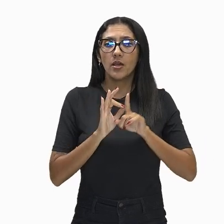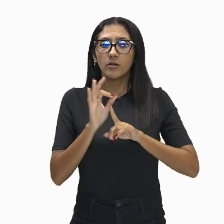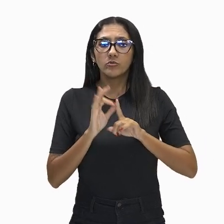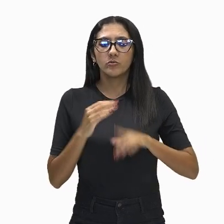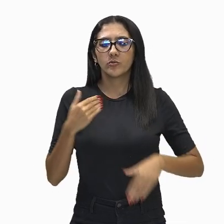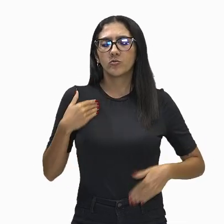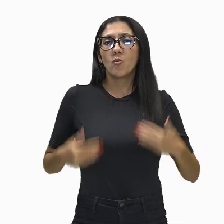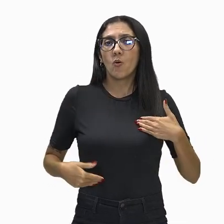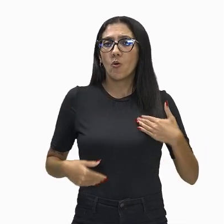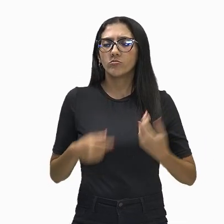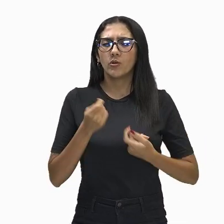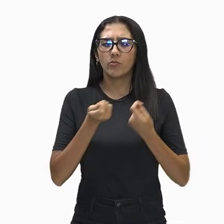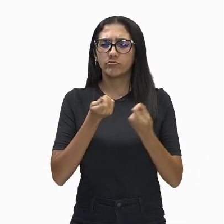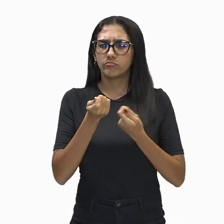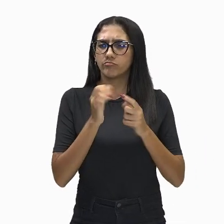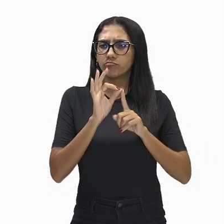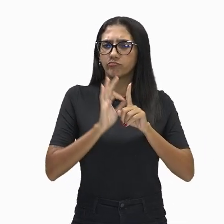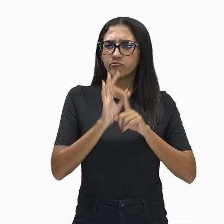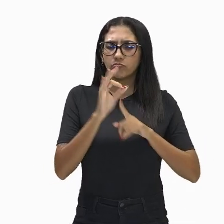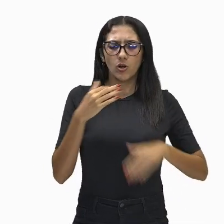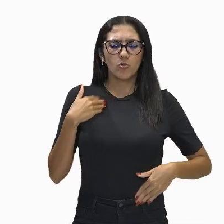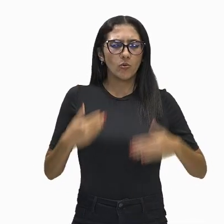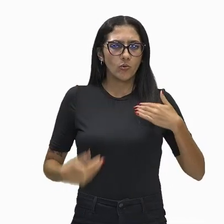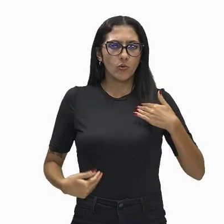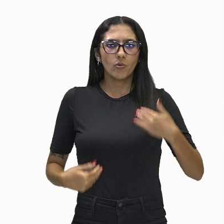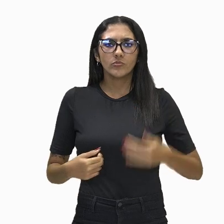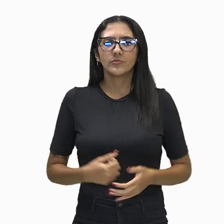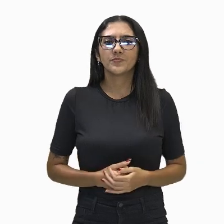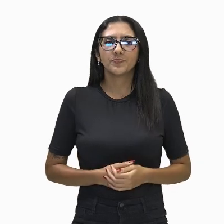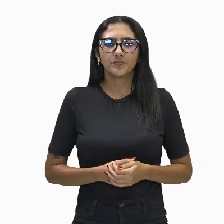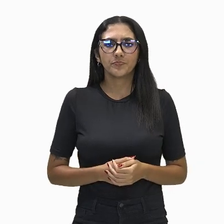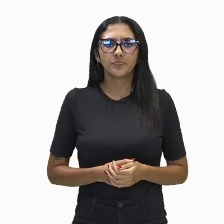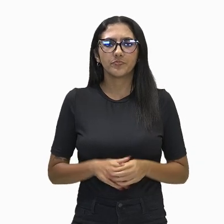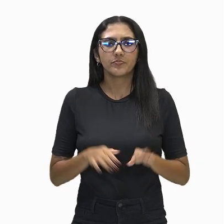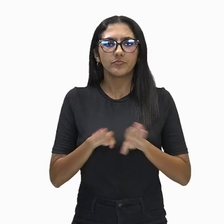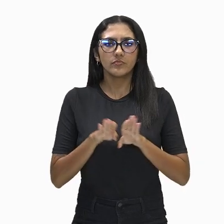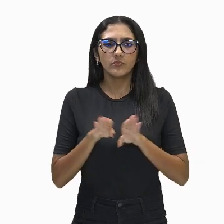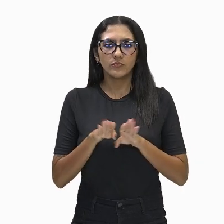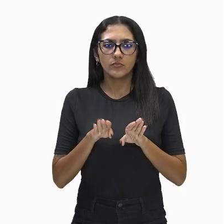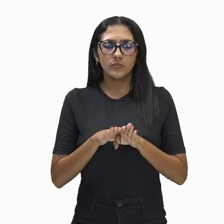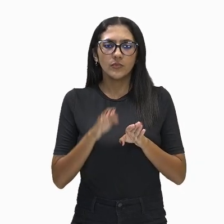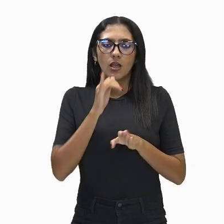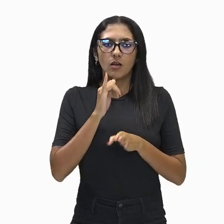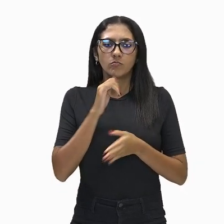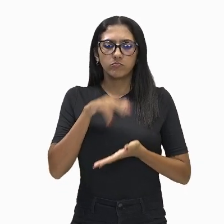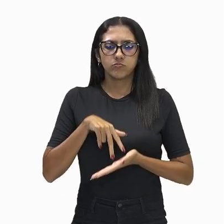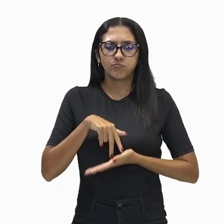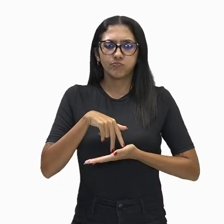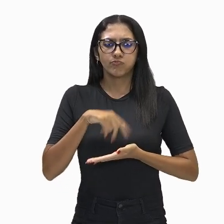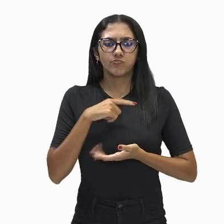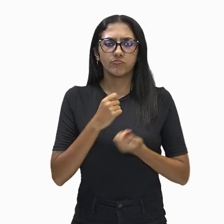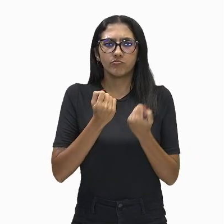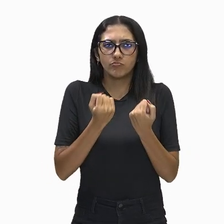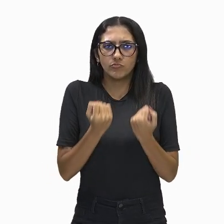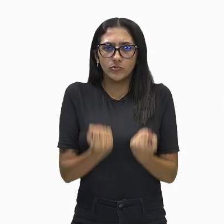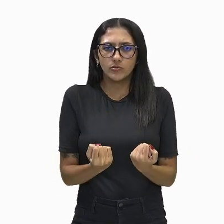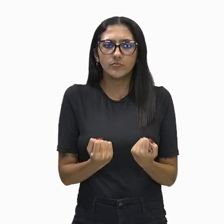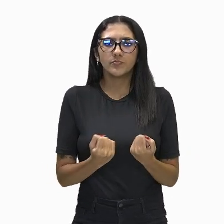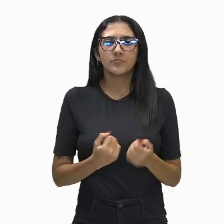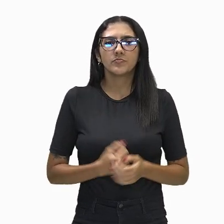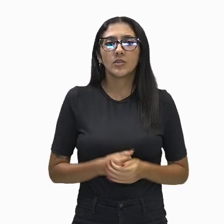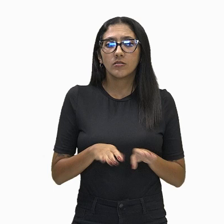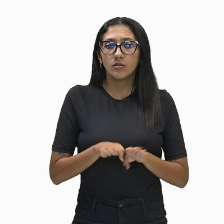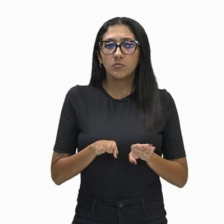seja, manutenção da temperatura corporal, preenchimento do corpo, dando sustentação e auxílio no